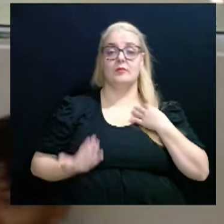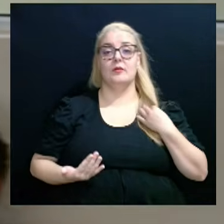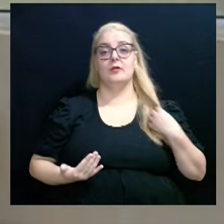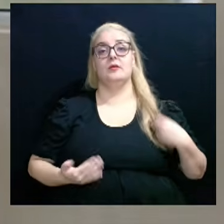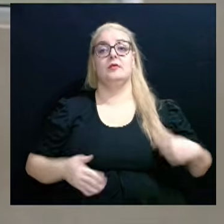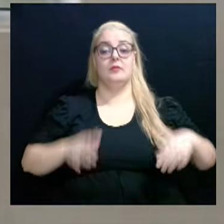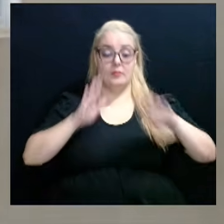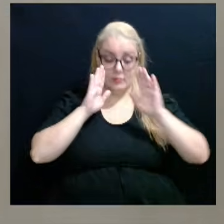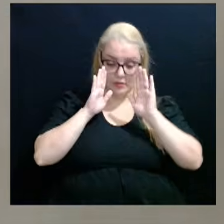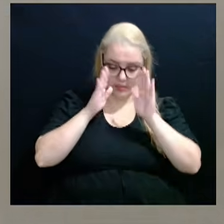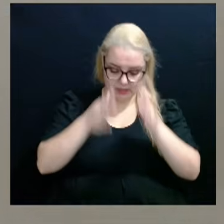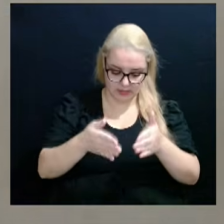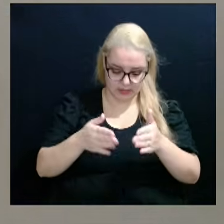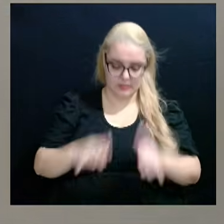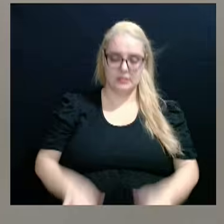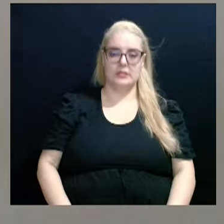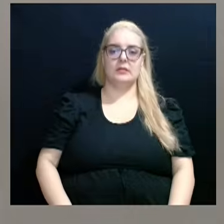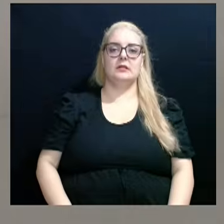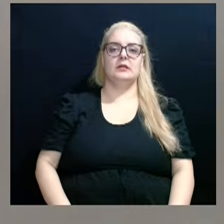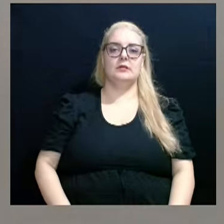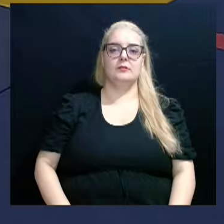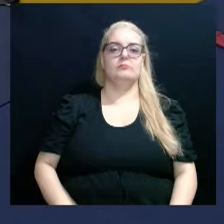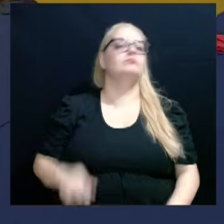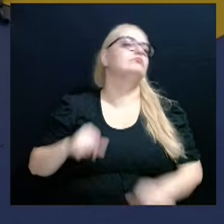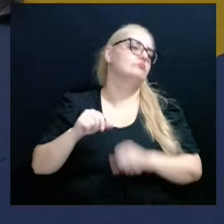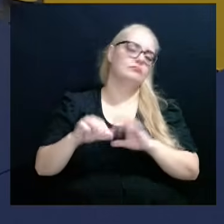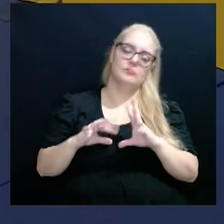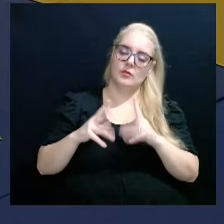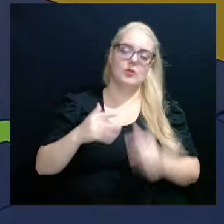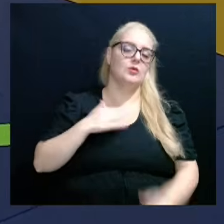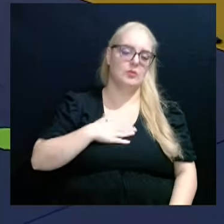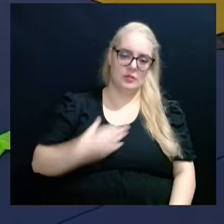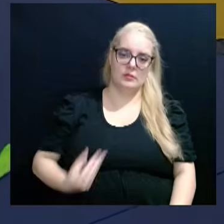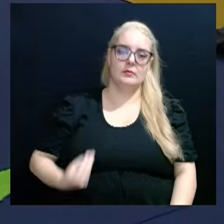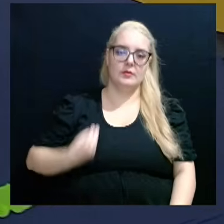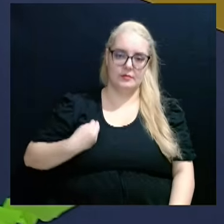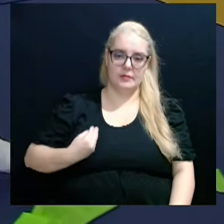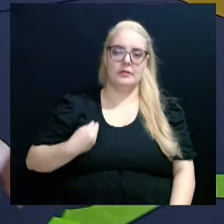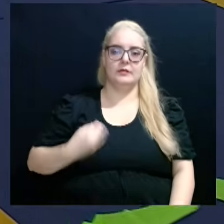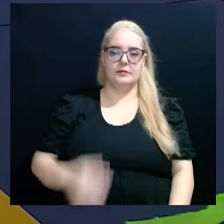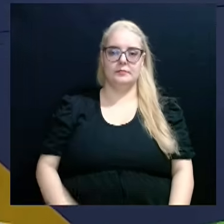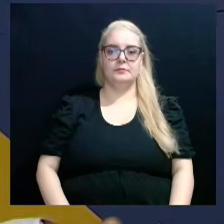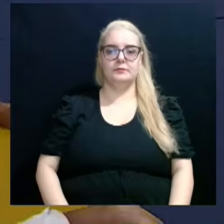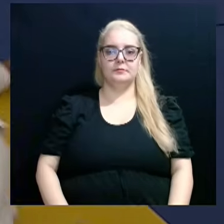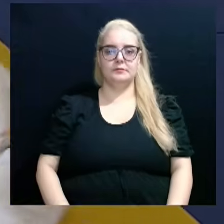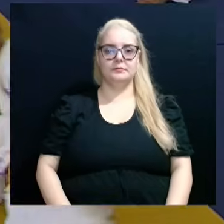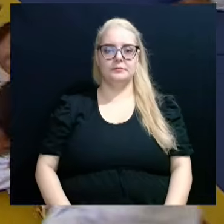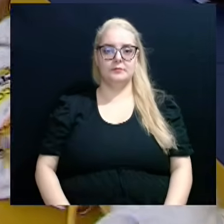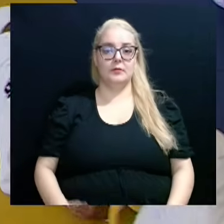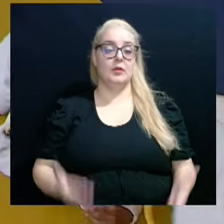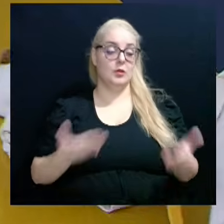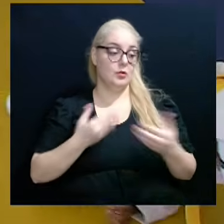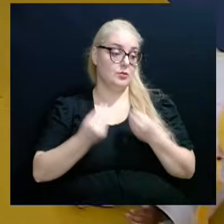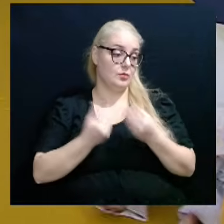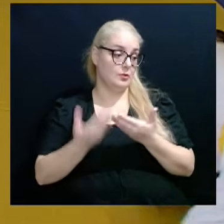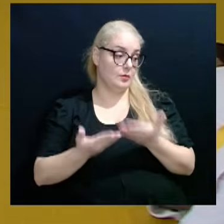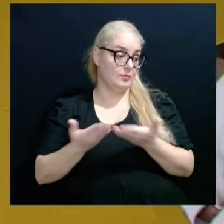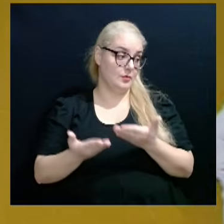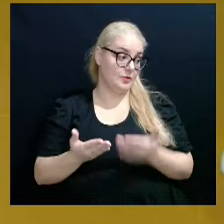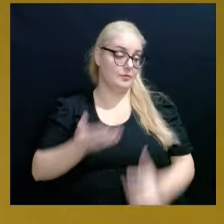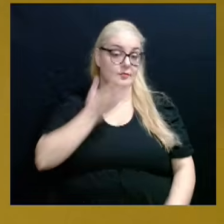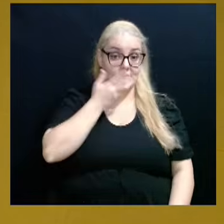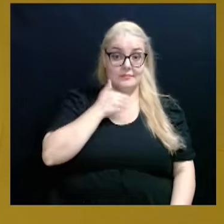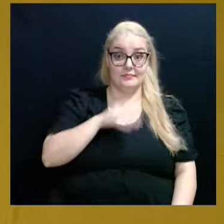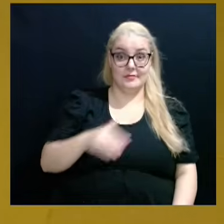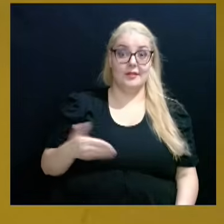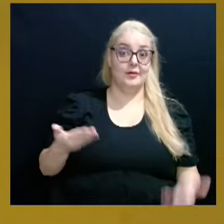centrado. Mudou totalmente a minha vida. E hoje como é que é lidar com os pequenos, né? Hoje você como